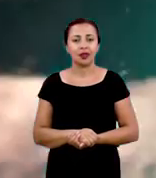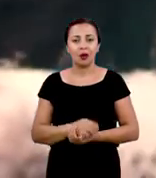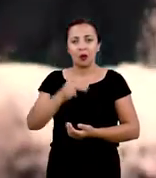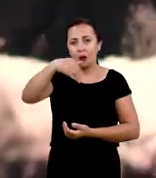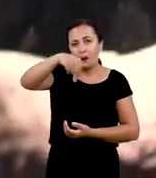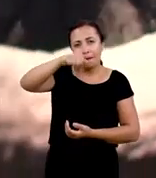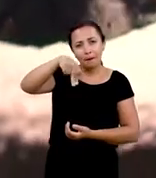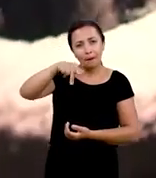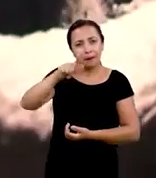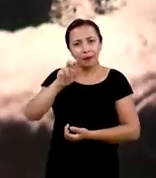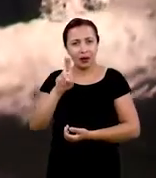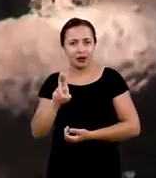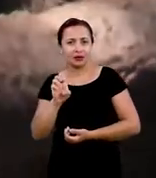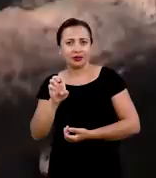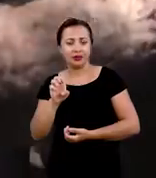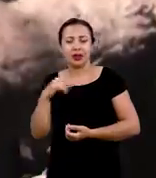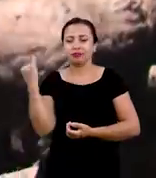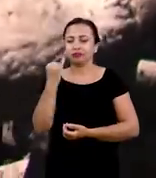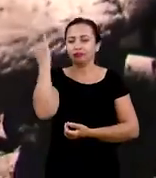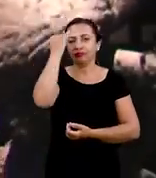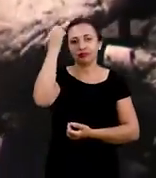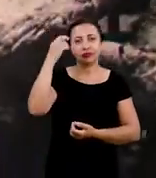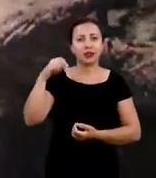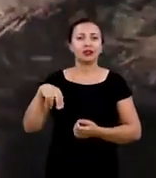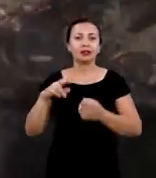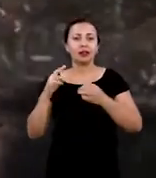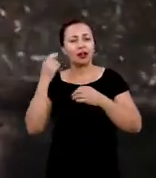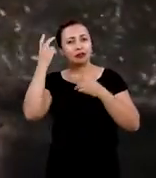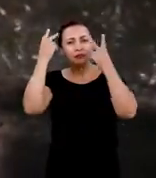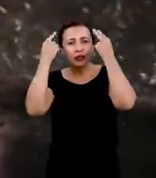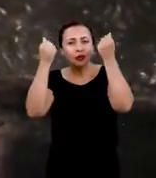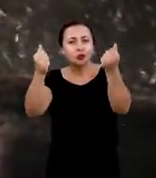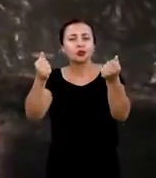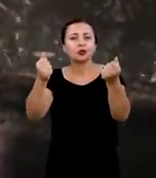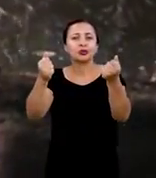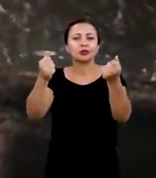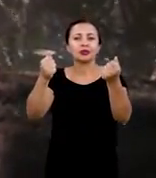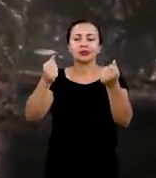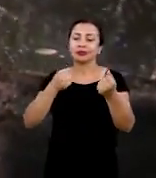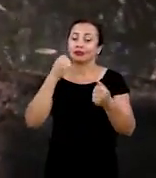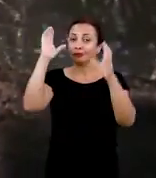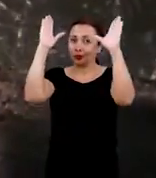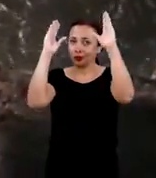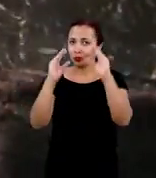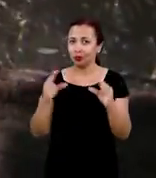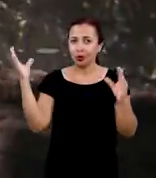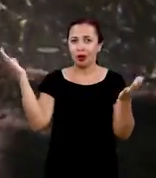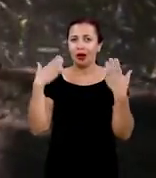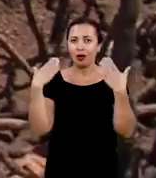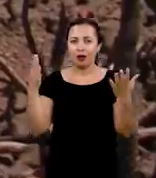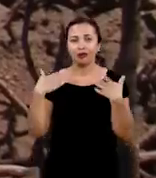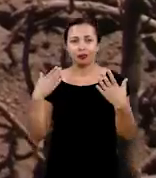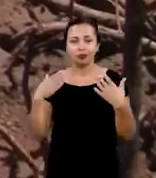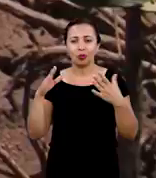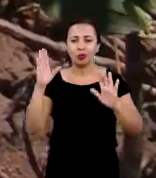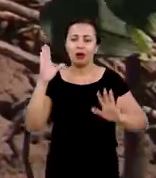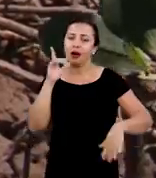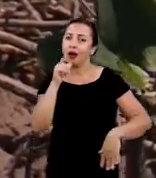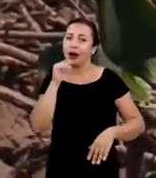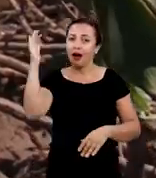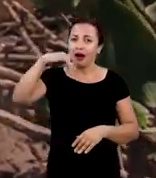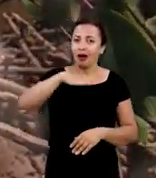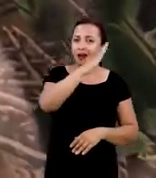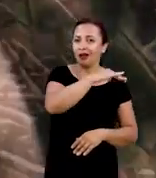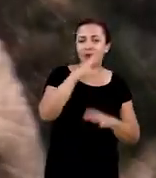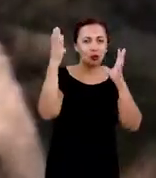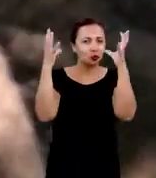Os manguezais cumprem uma importante função na natureza. Eles estabilizam a costa, reduzem a erosão causada pelas marés e suas